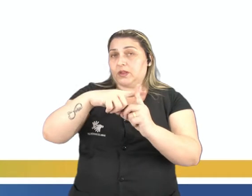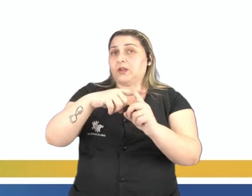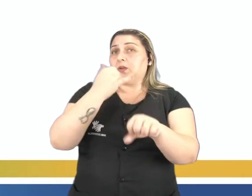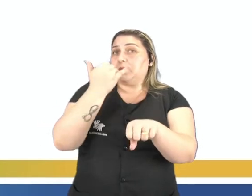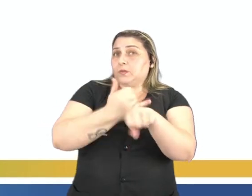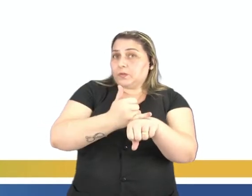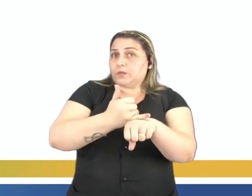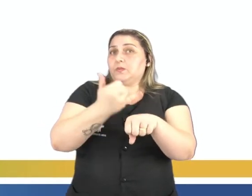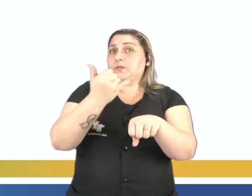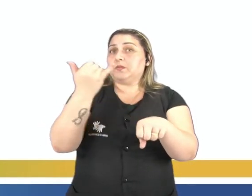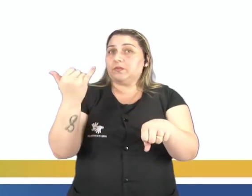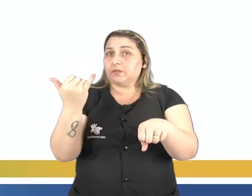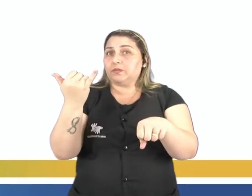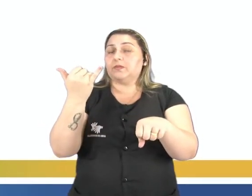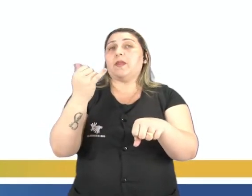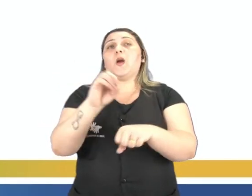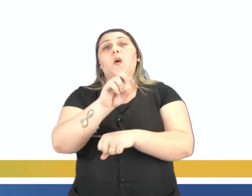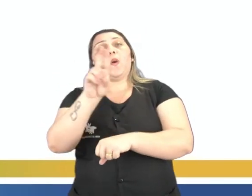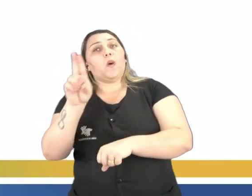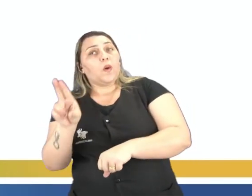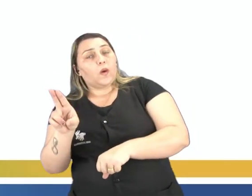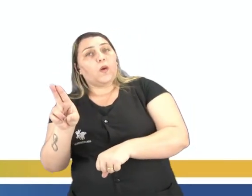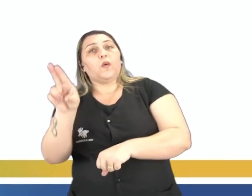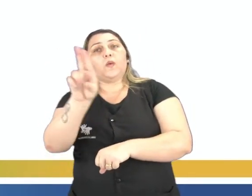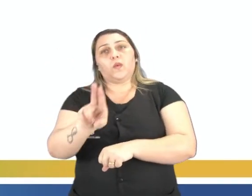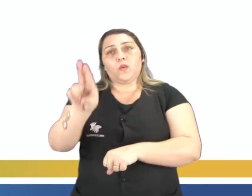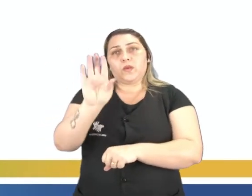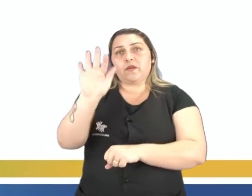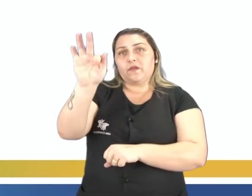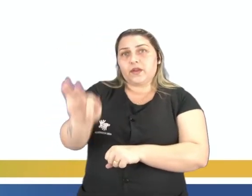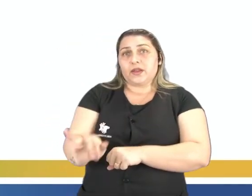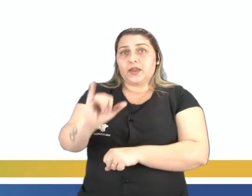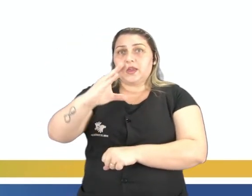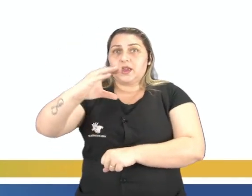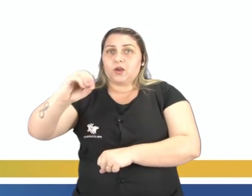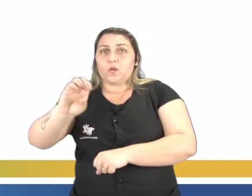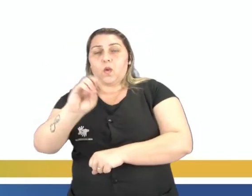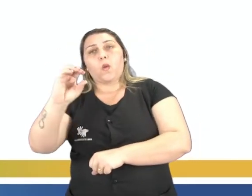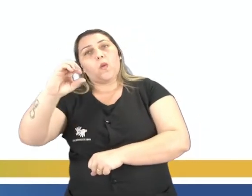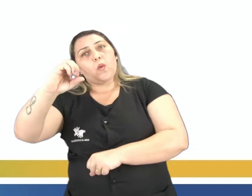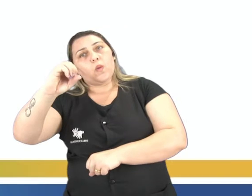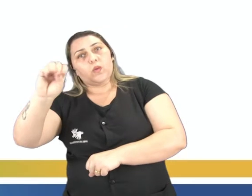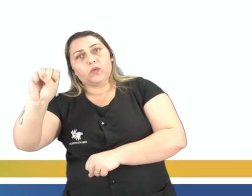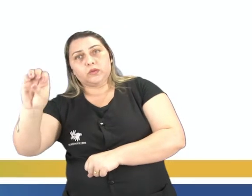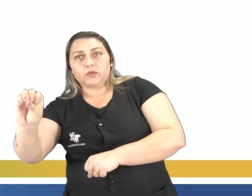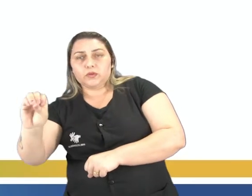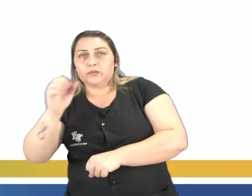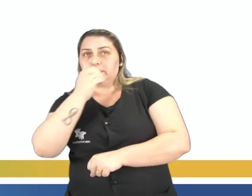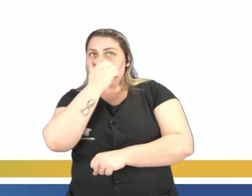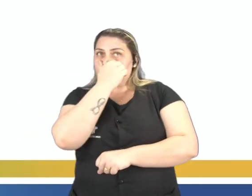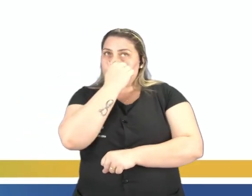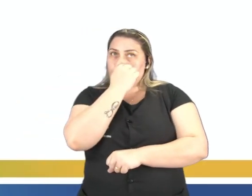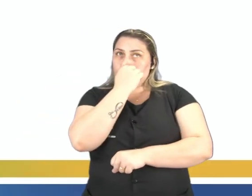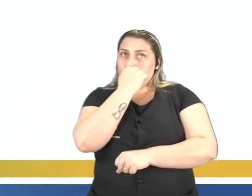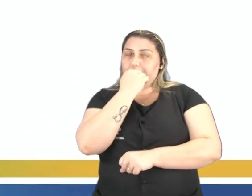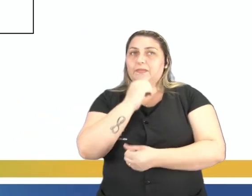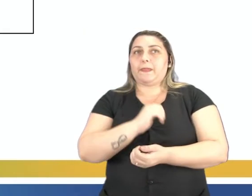desse metal, ou você usar a terminação ICO ou a terminação oso.